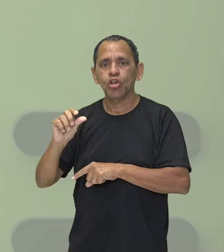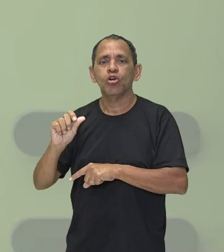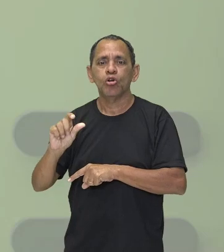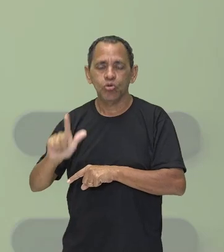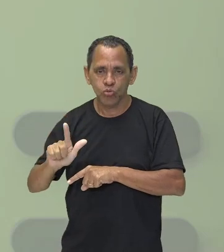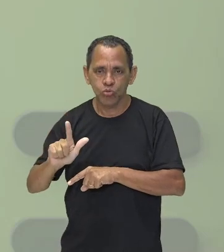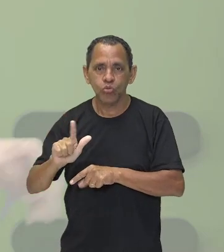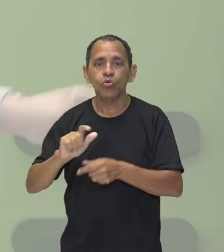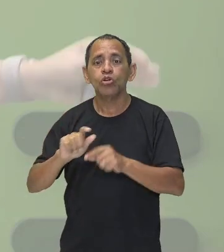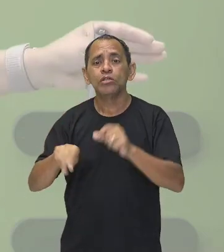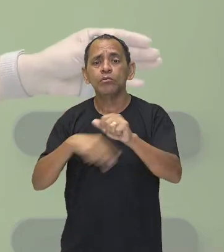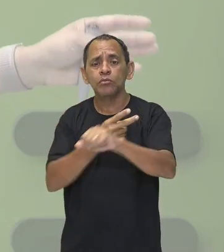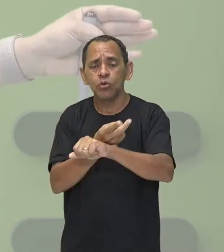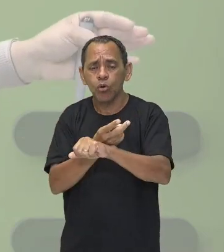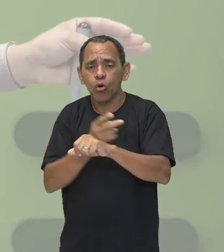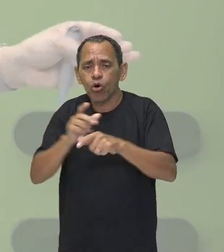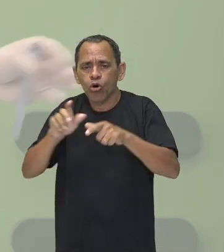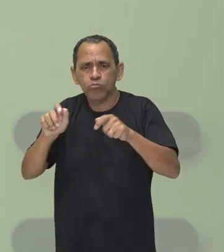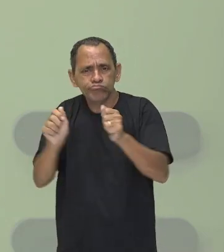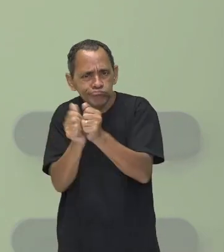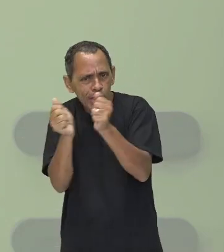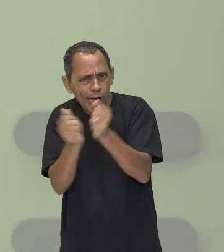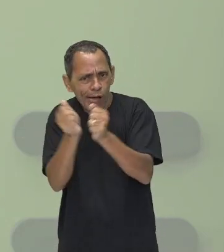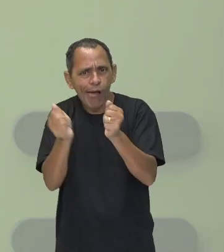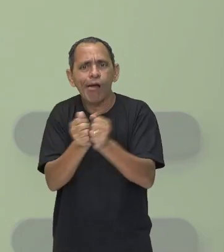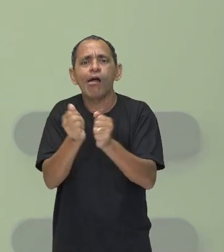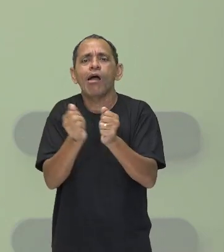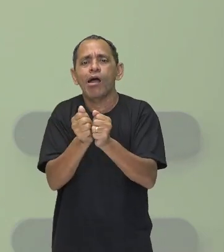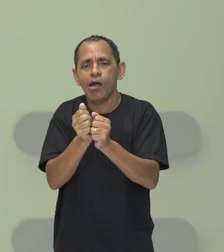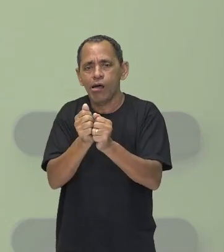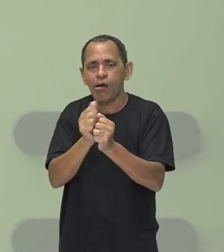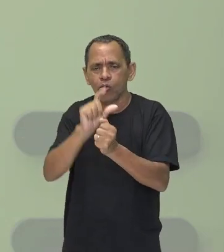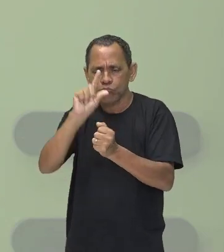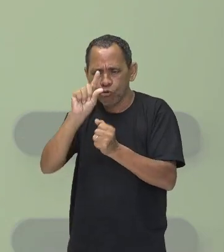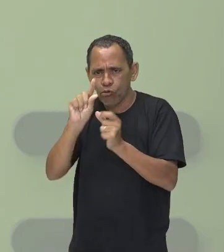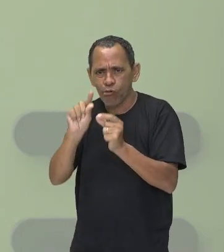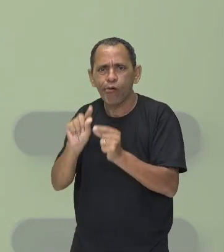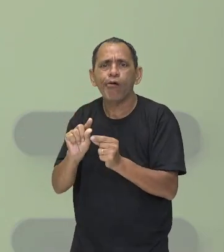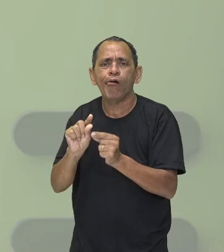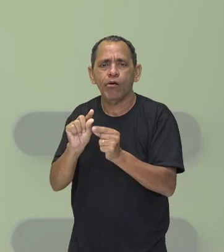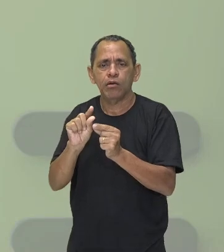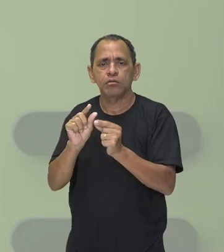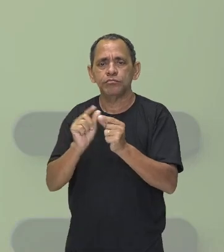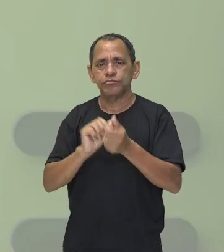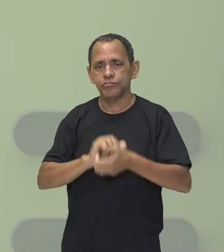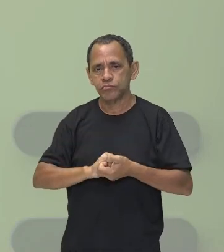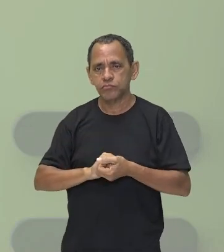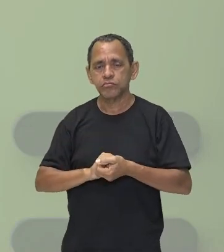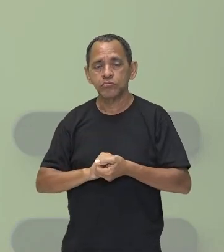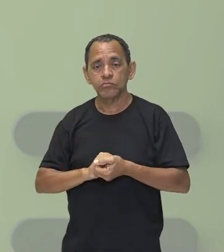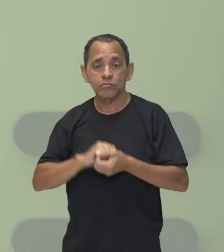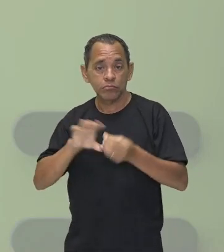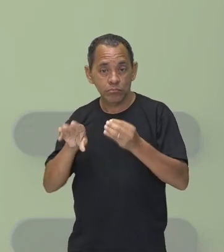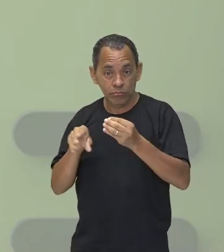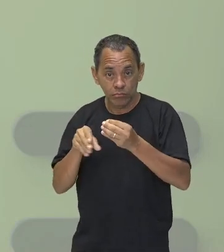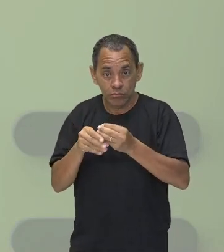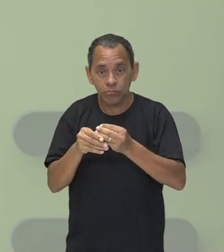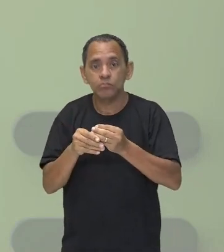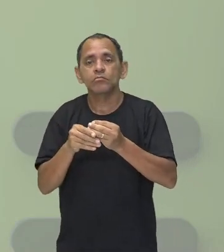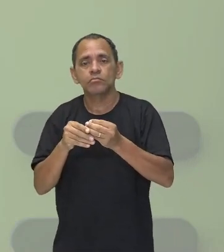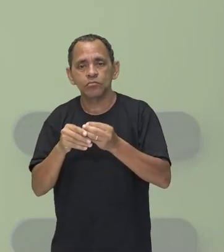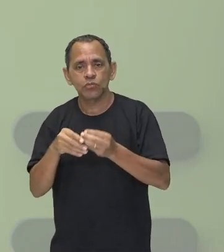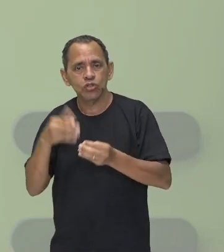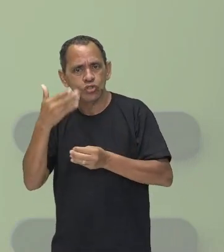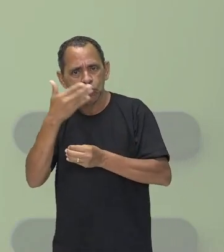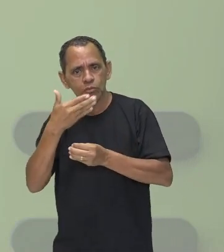quebradas, e elas vão ser quebradas até a unidade básica da composição delas, dos glicerídeos, que são um